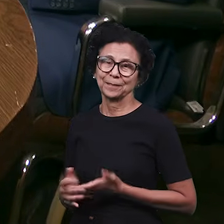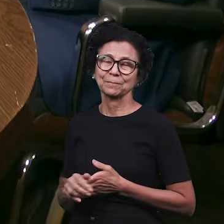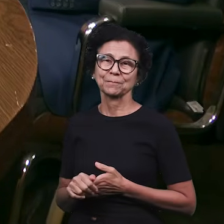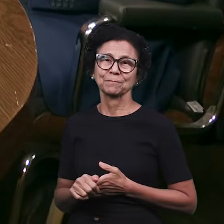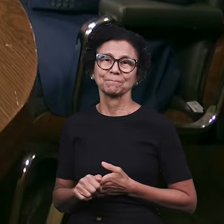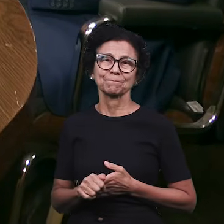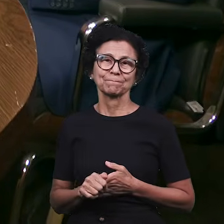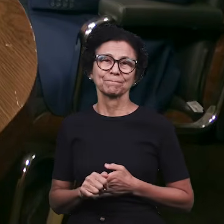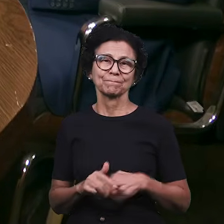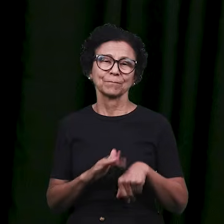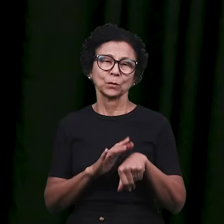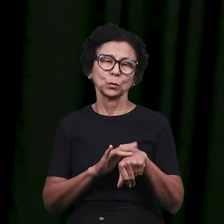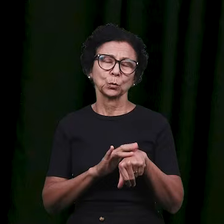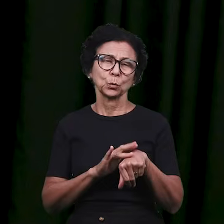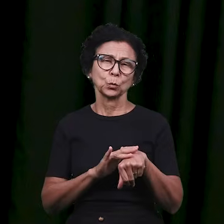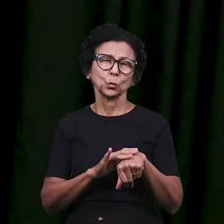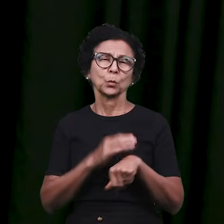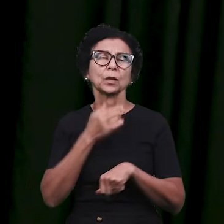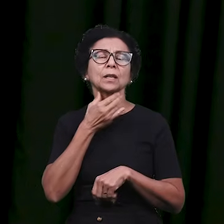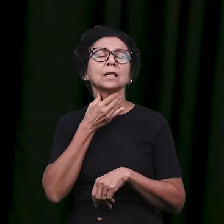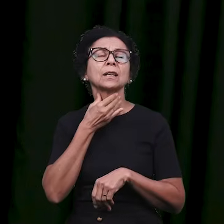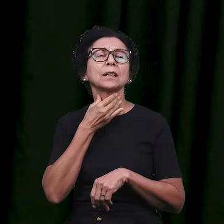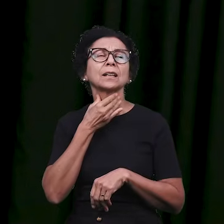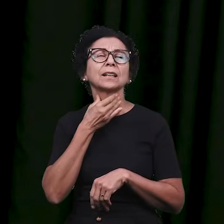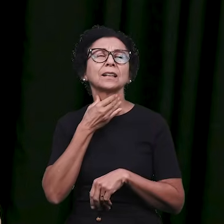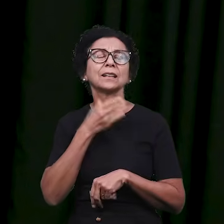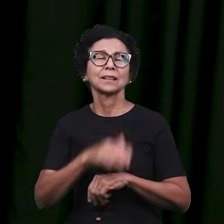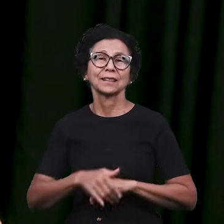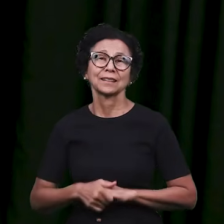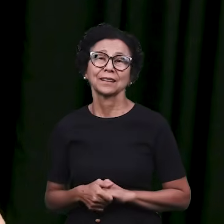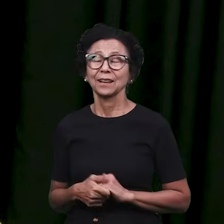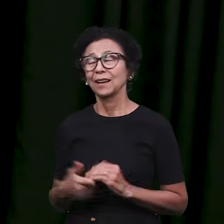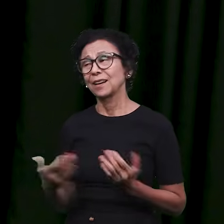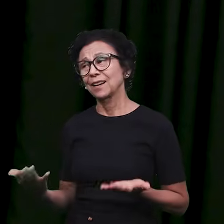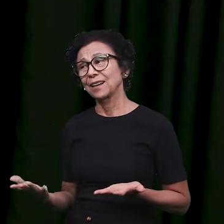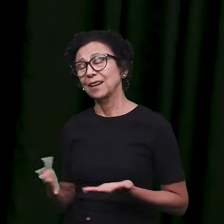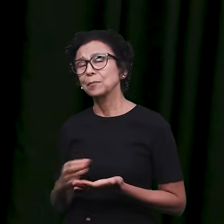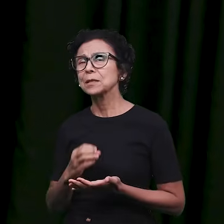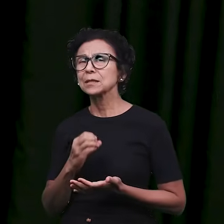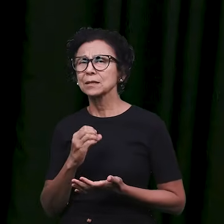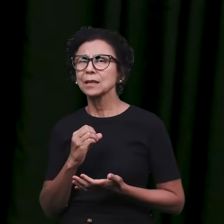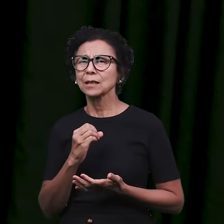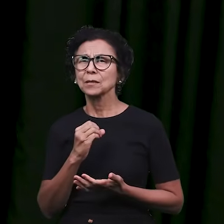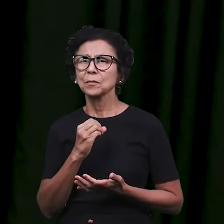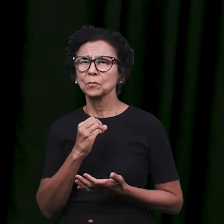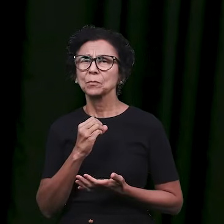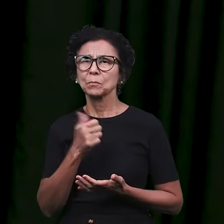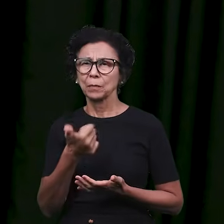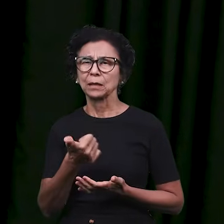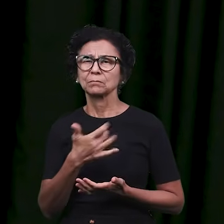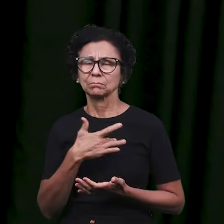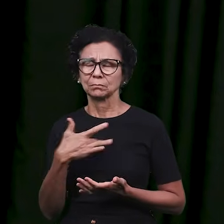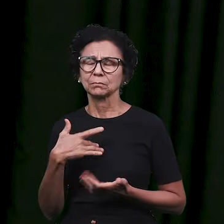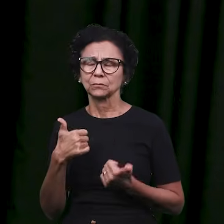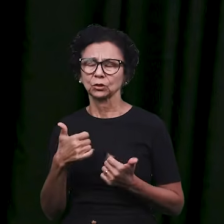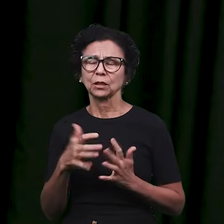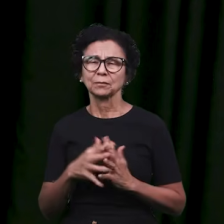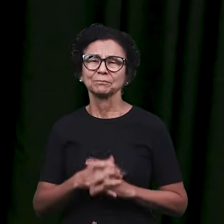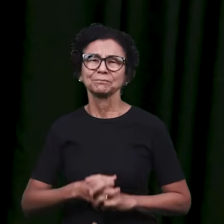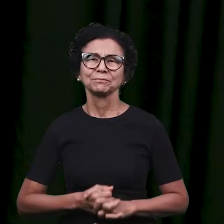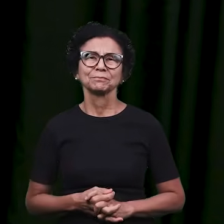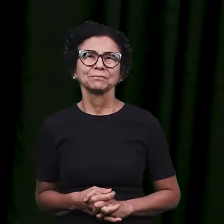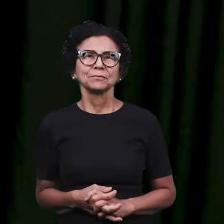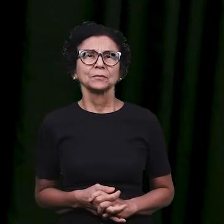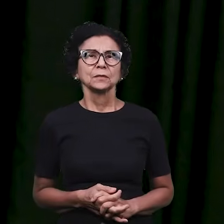Uma virosezinha. Mas está tudo bem. Está fazendo muita falta, viu, pastor Fernando? Bom, nós estamos chegando aqui, avançando nos últimos capítulos